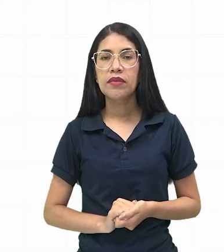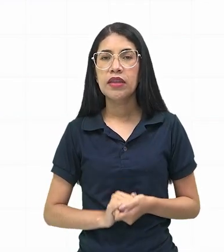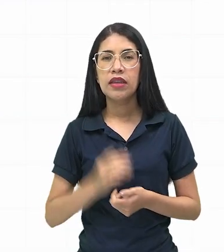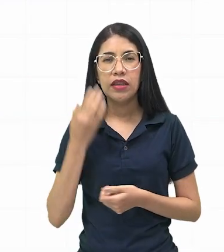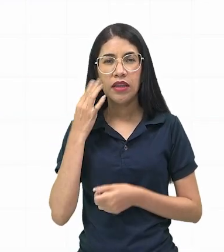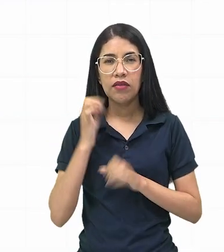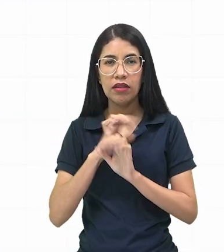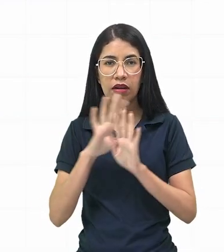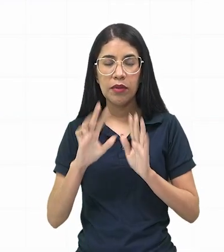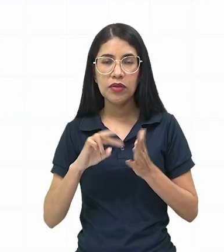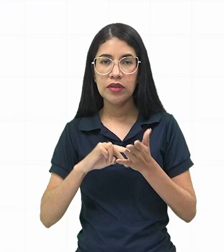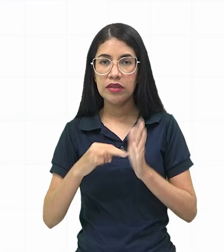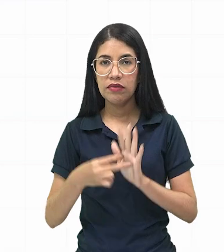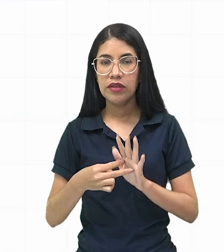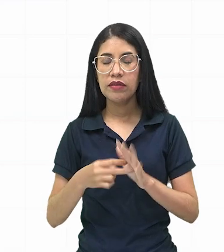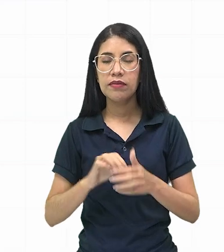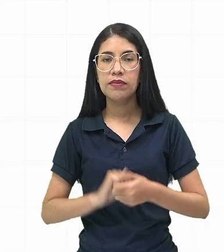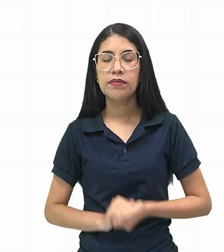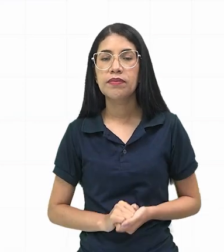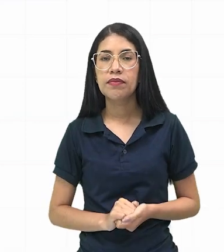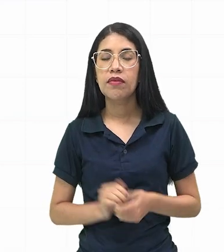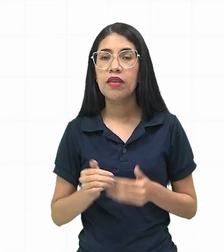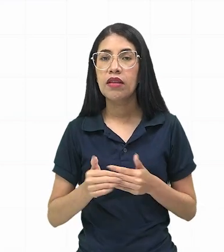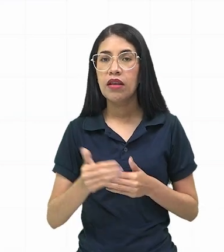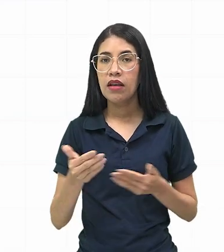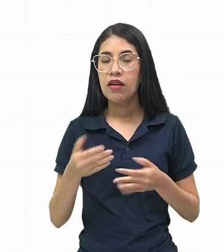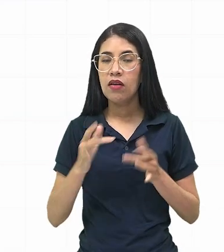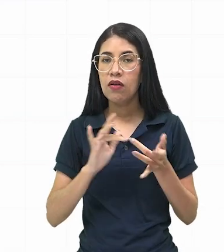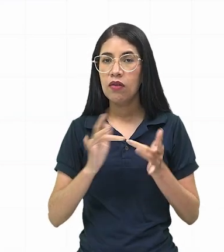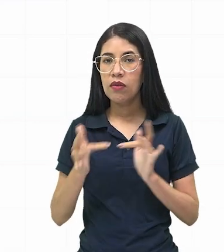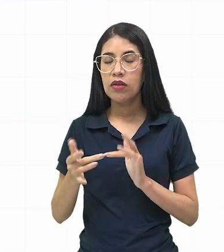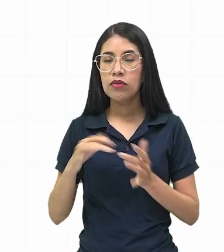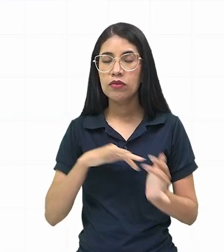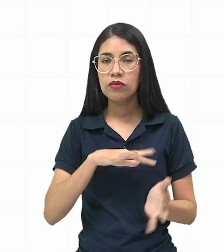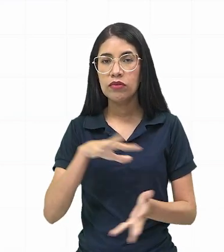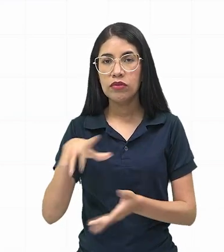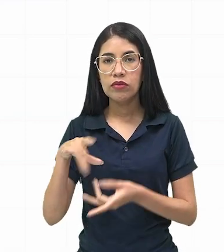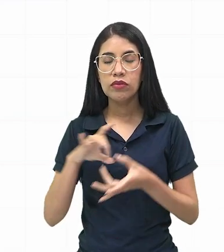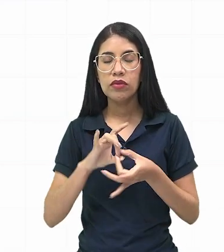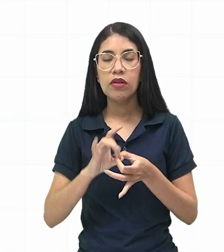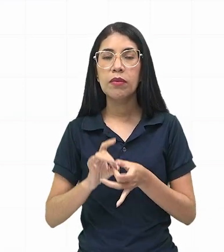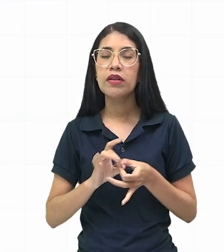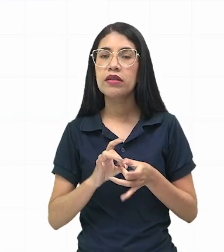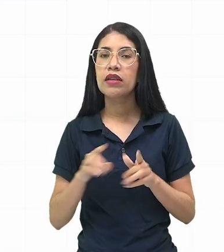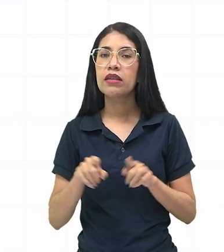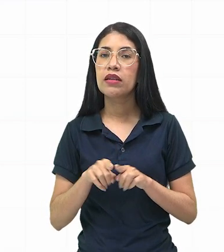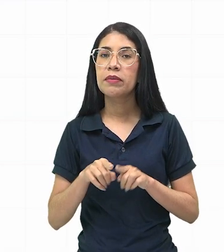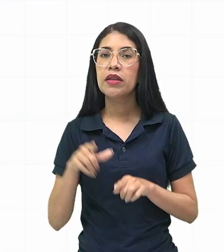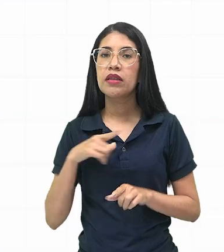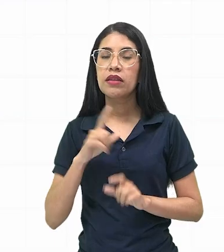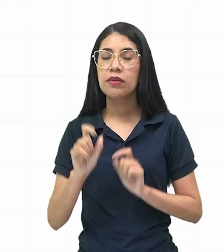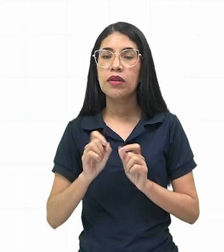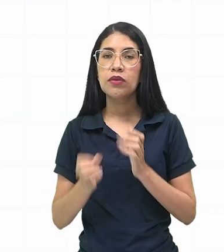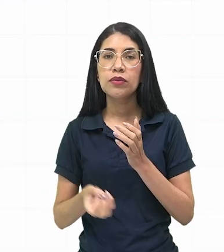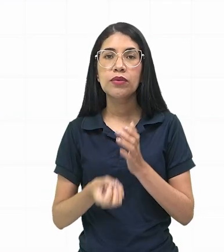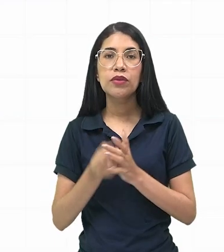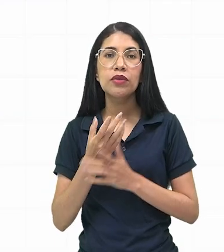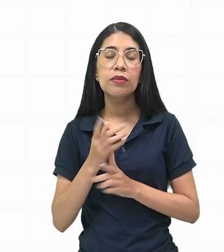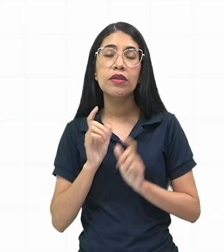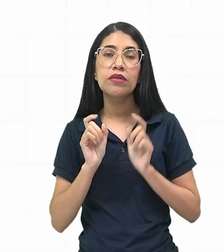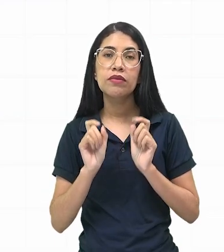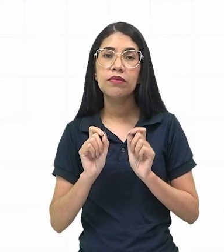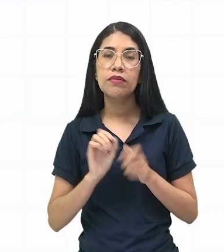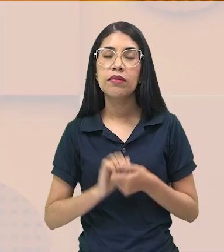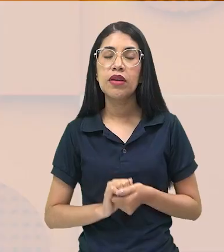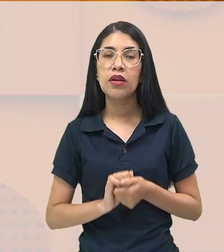empresa transnacional? Prosseguindo, nesse contexto de um mundo globalizado, a gente tem também o aparecimento dos